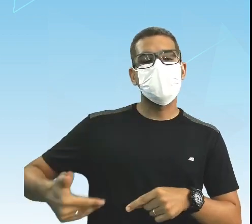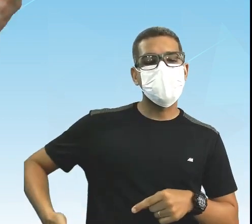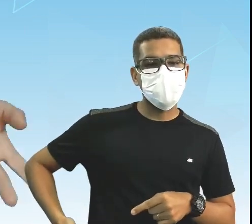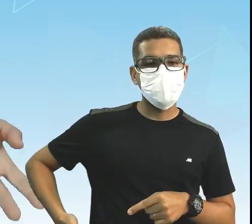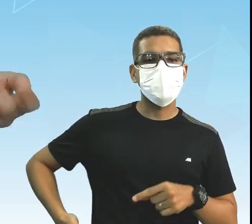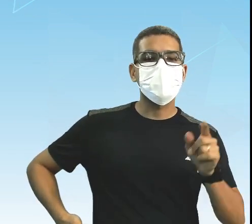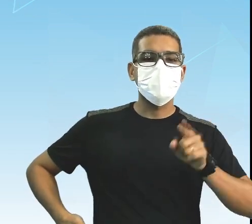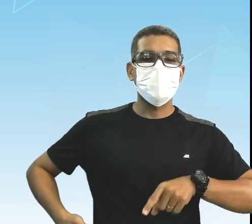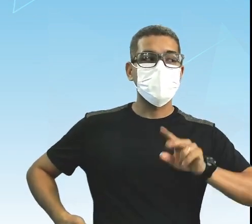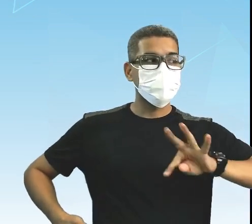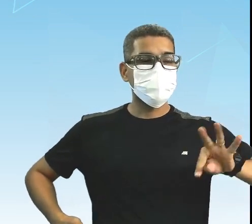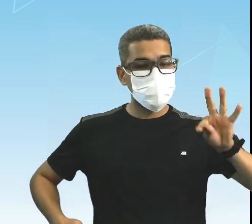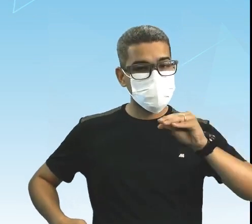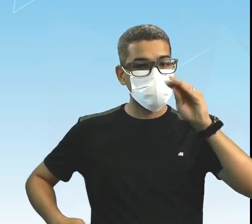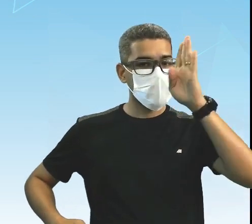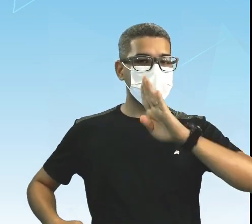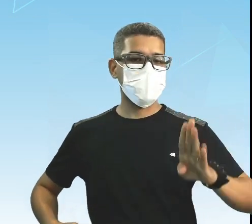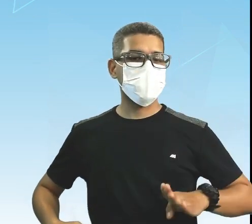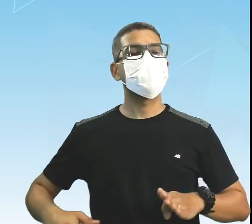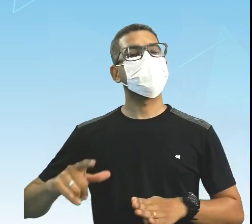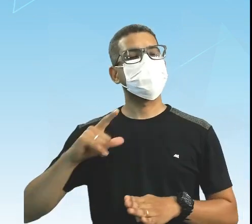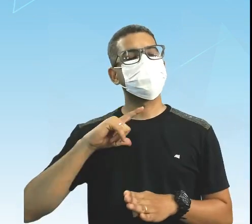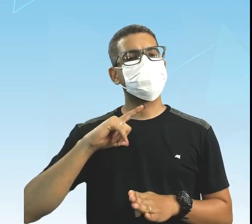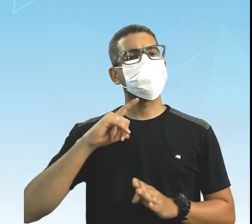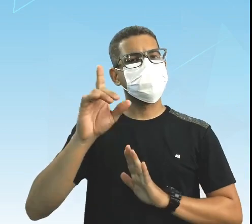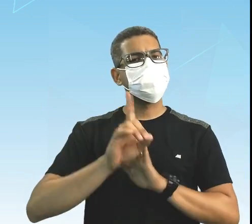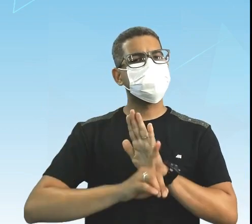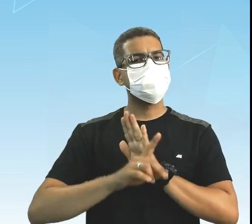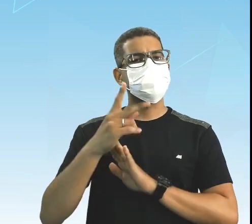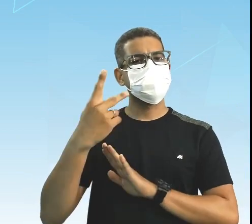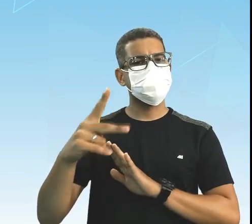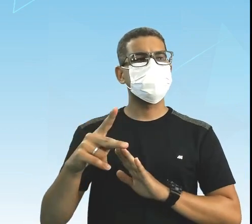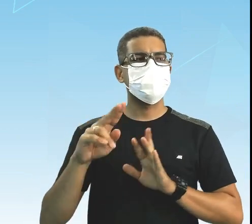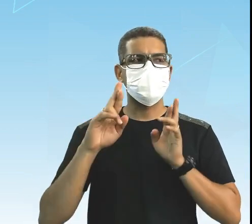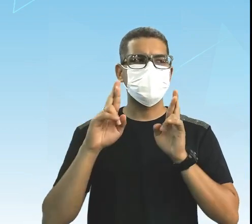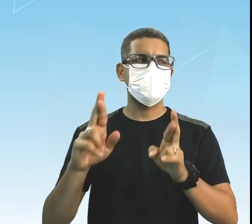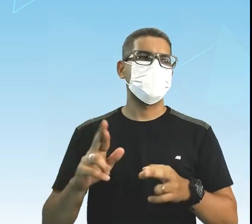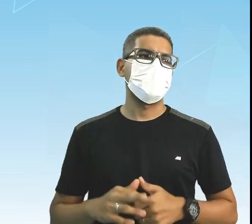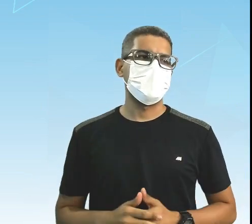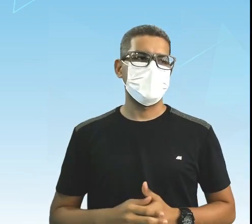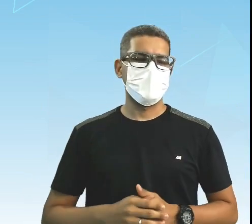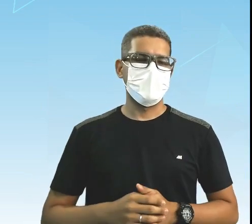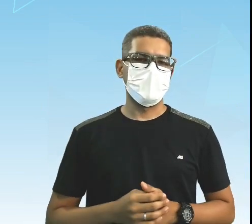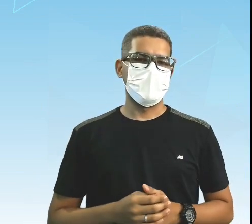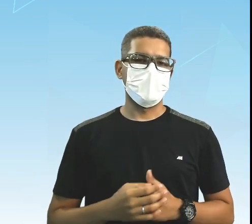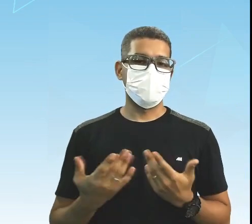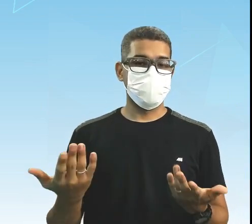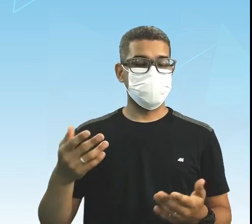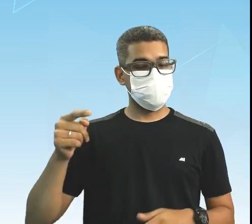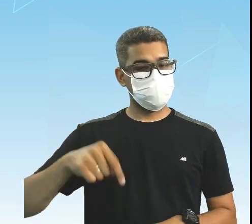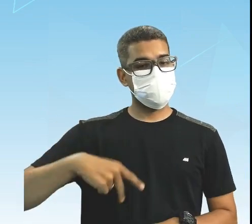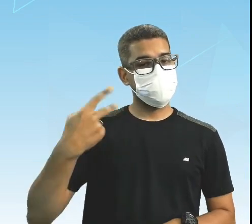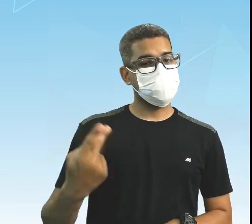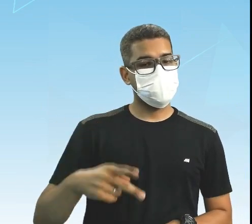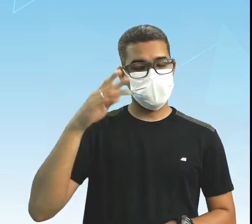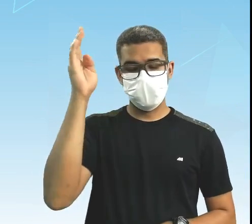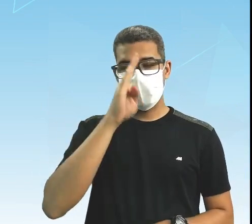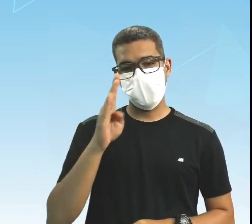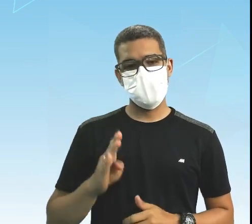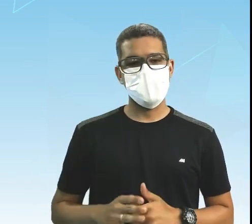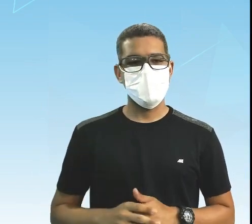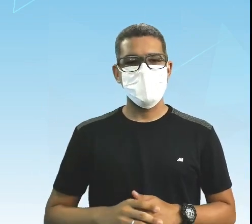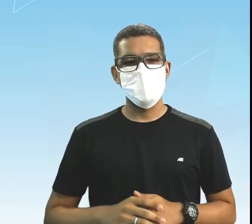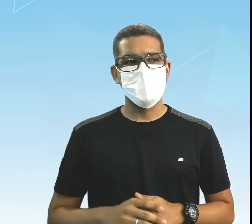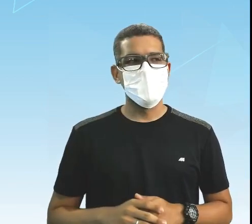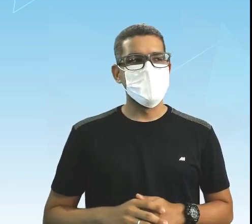brasileiro tem direito. Sabia disso? Pronto. São as políticas públicas no Brasil. Aí,